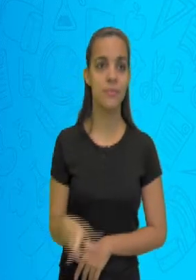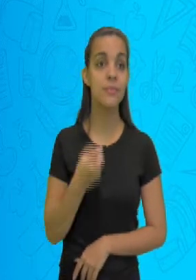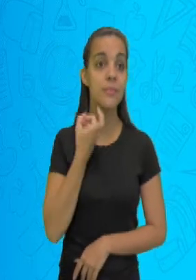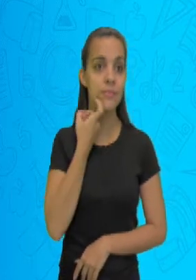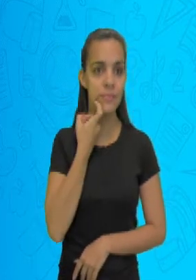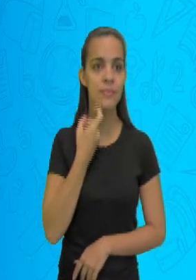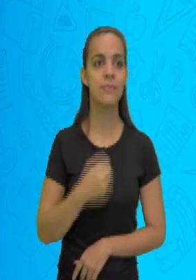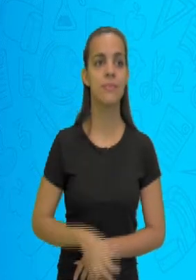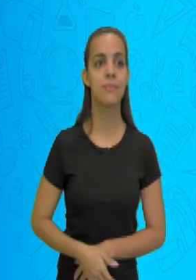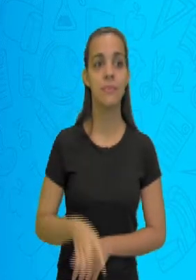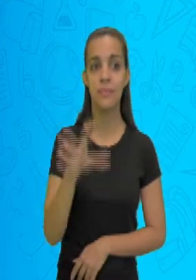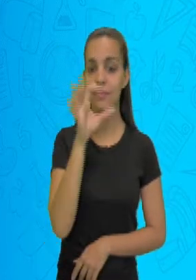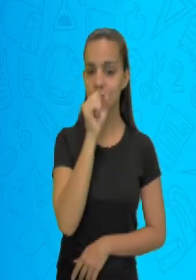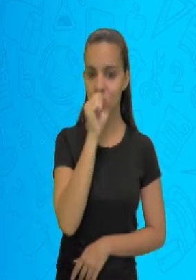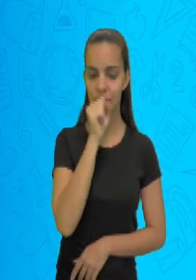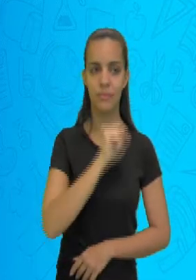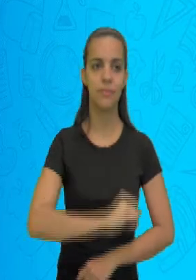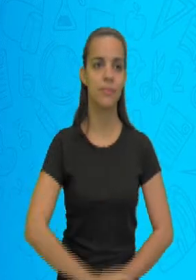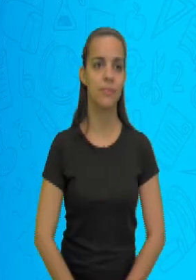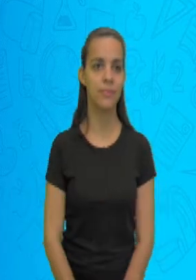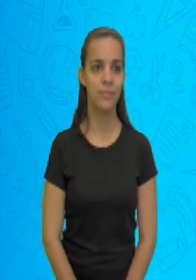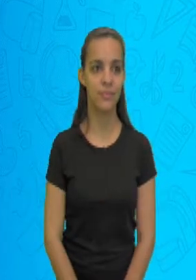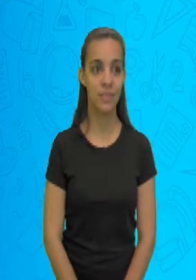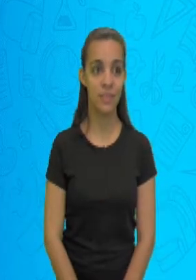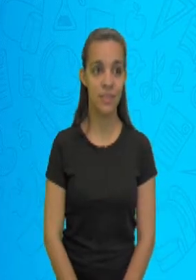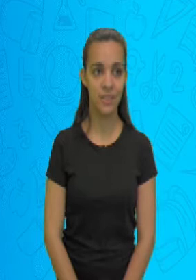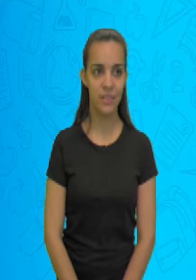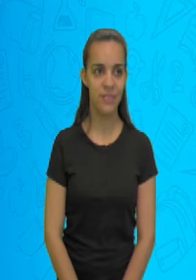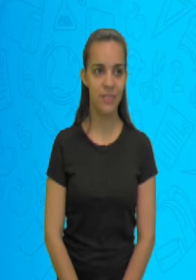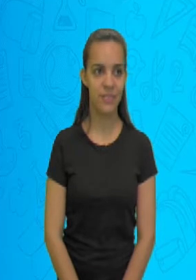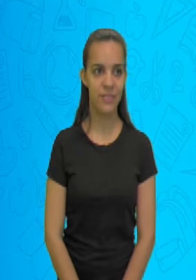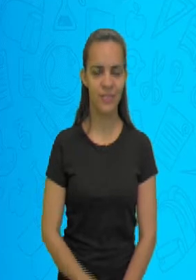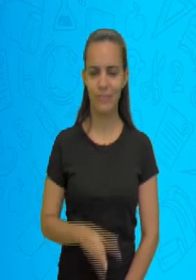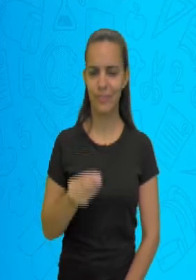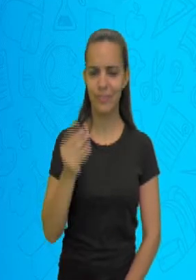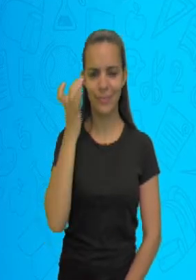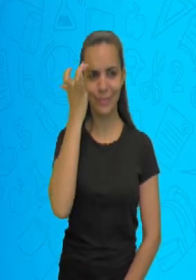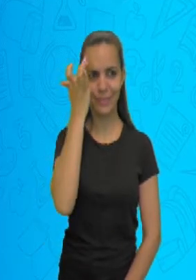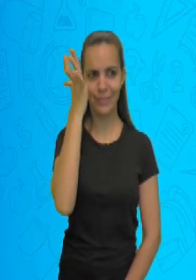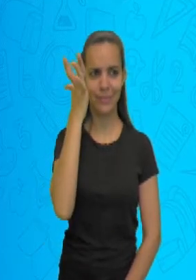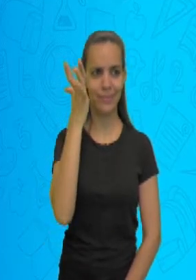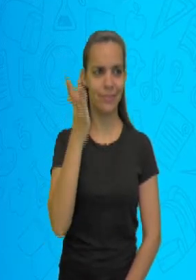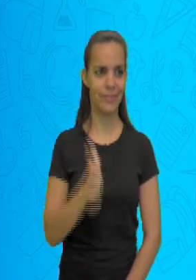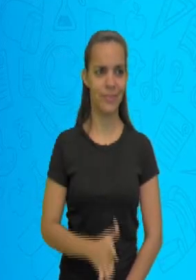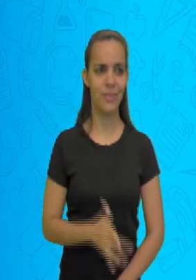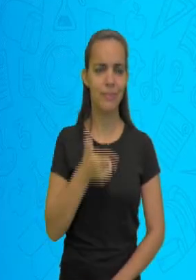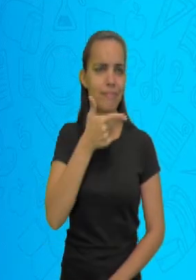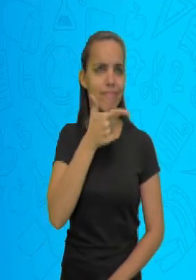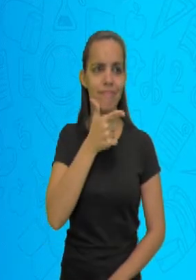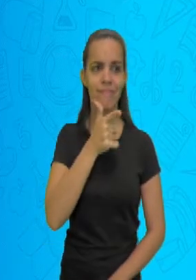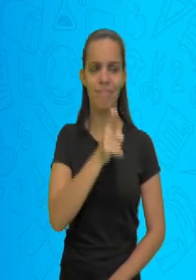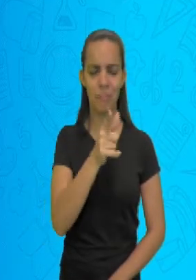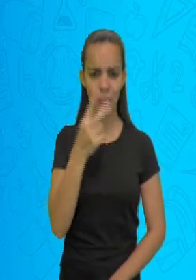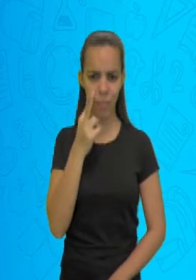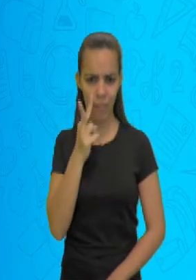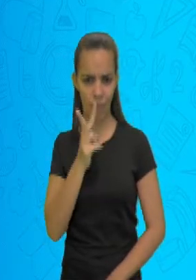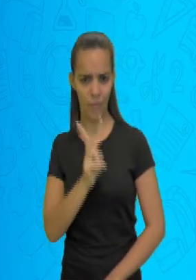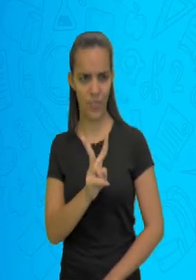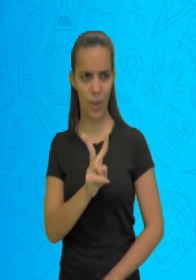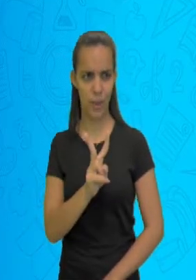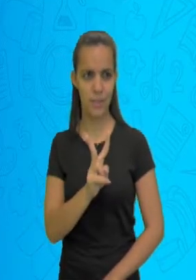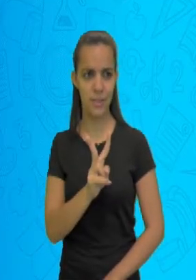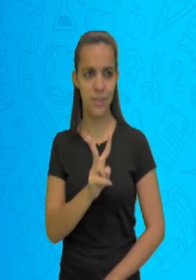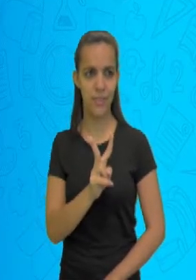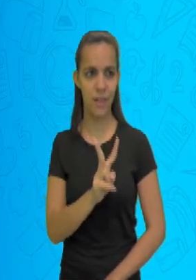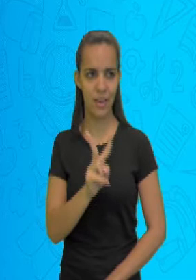quinta, sexta e sábado. Aí ficou muito fácil. Se a gente consegue observar o calendário com